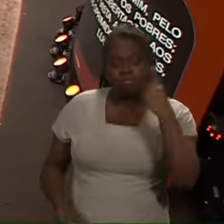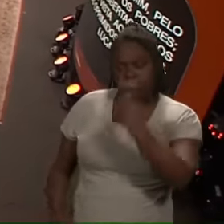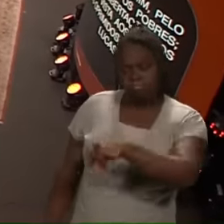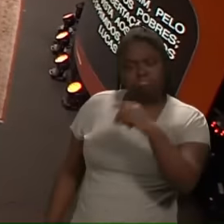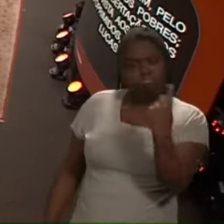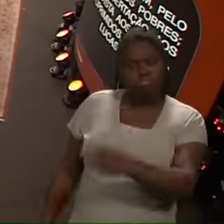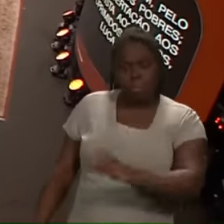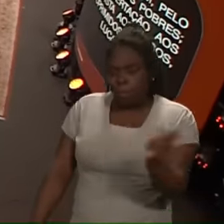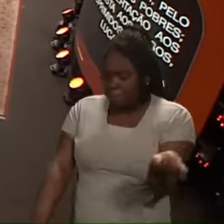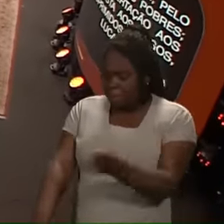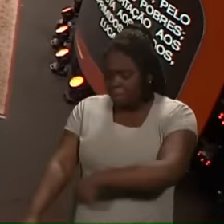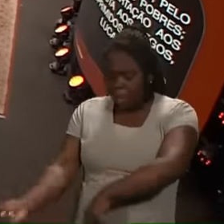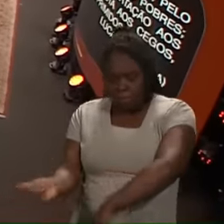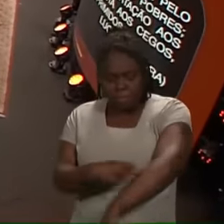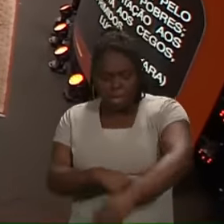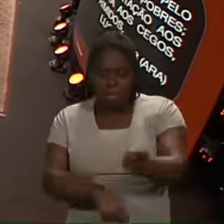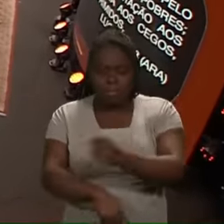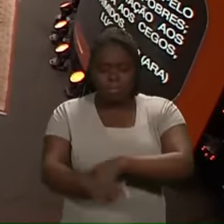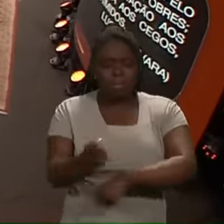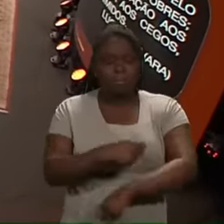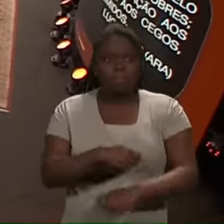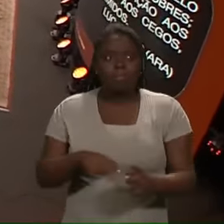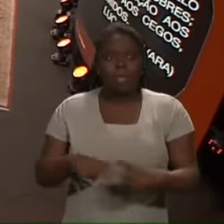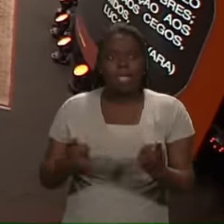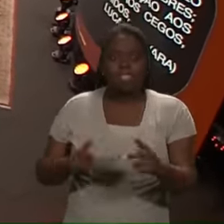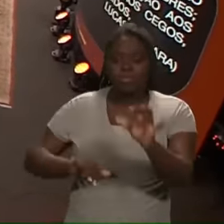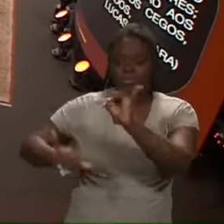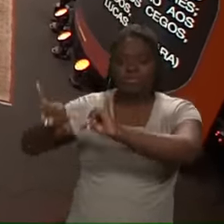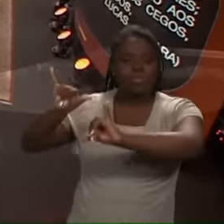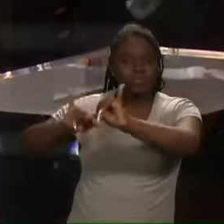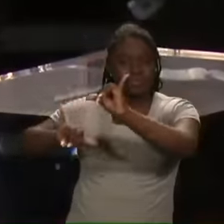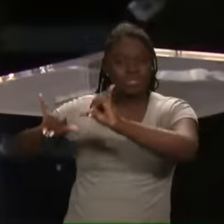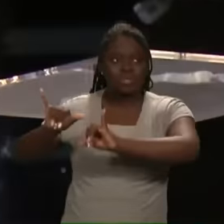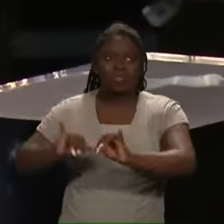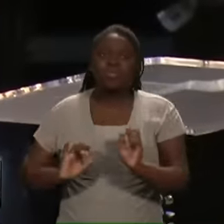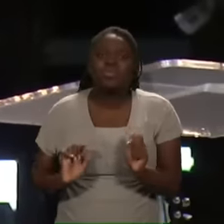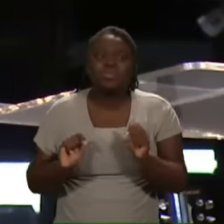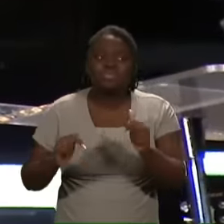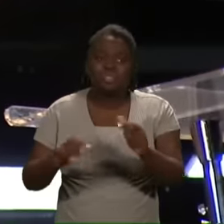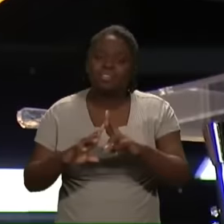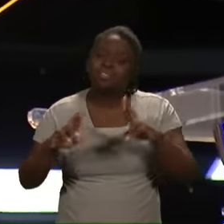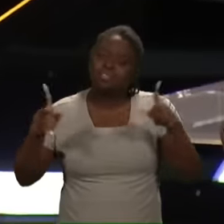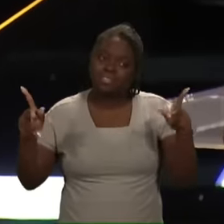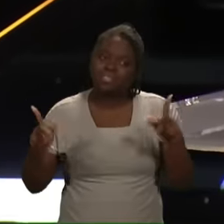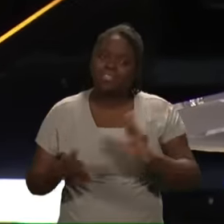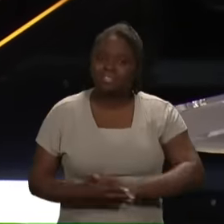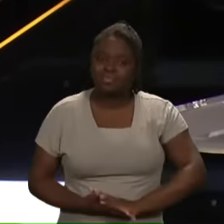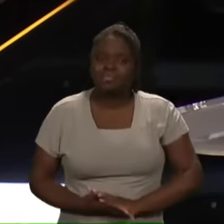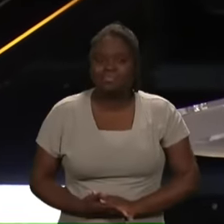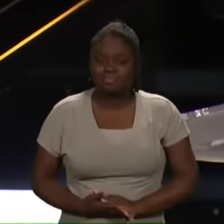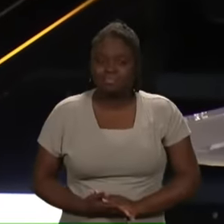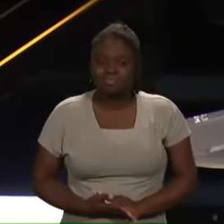marcas estavam ali. Mas a unção faz a diferença.